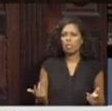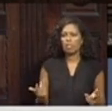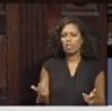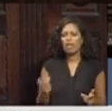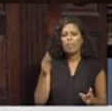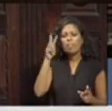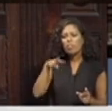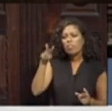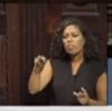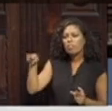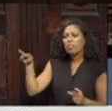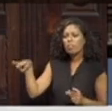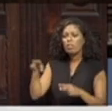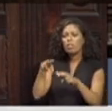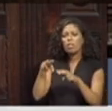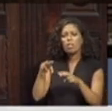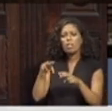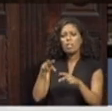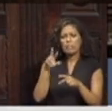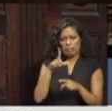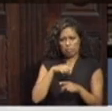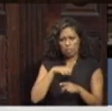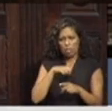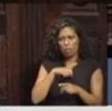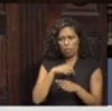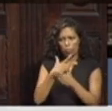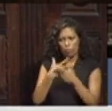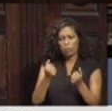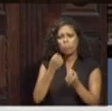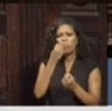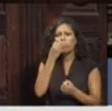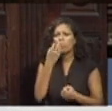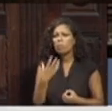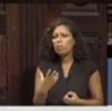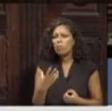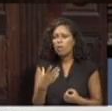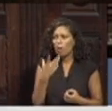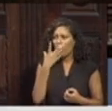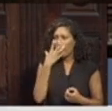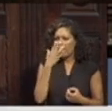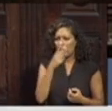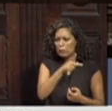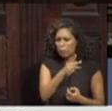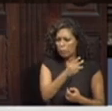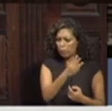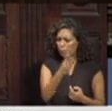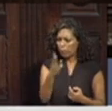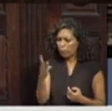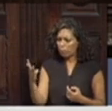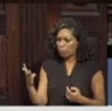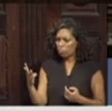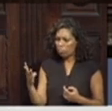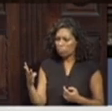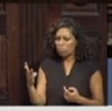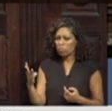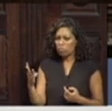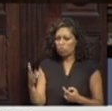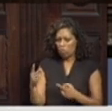Parece, e eu não tenho nenhuma dúvida disso, que é um teatro e um grande jogo de empurra sem nenhuma consequência